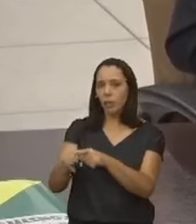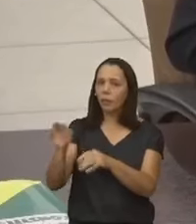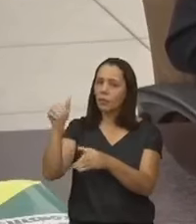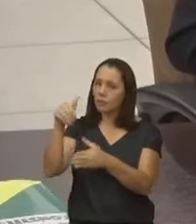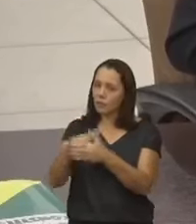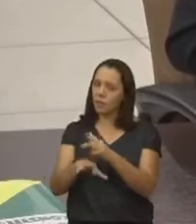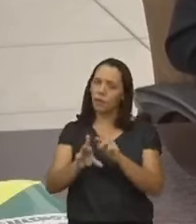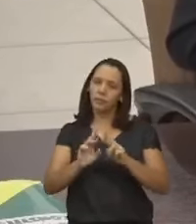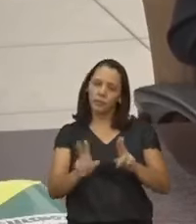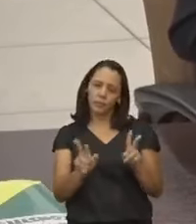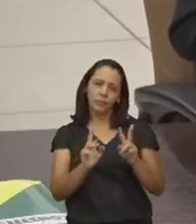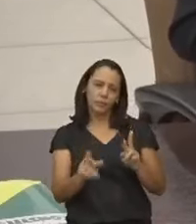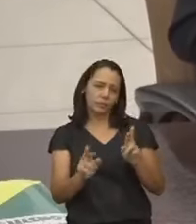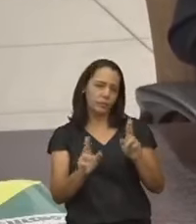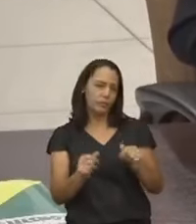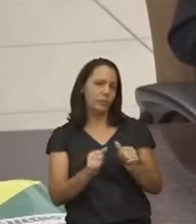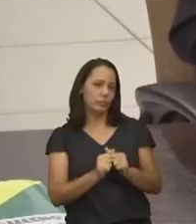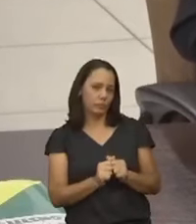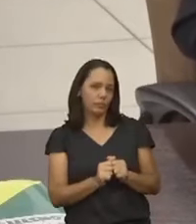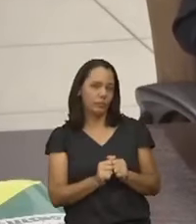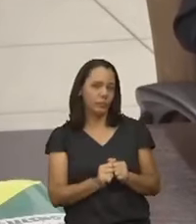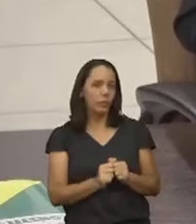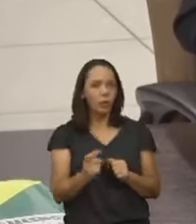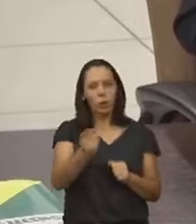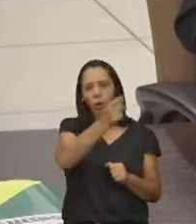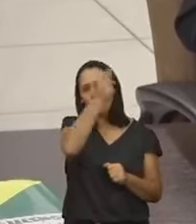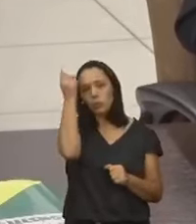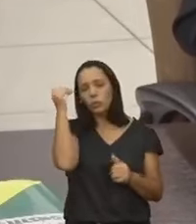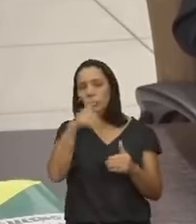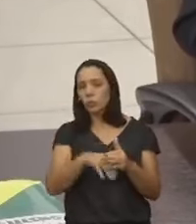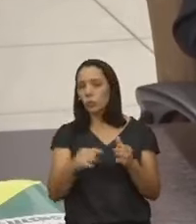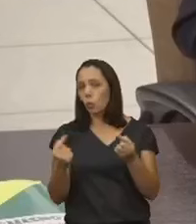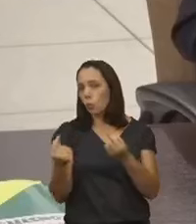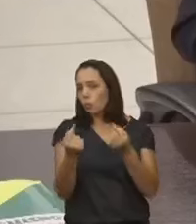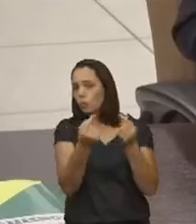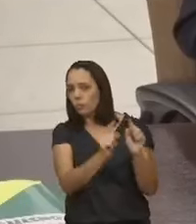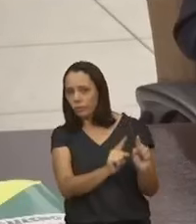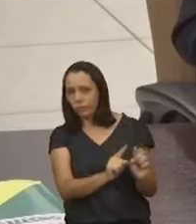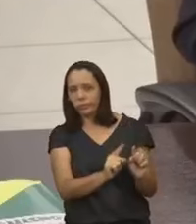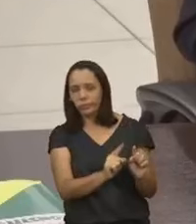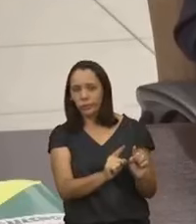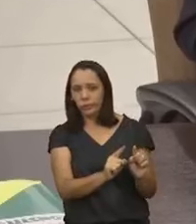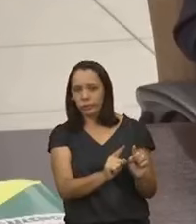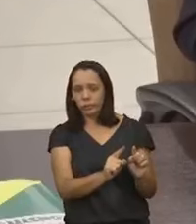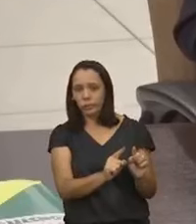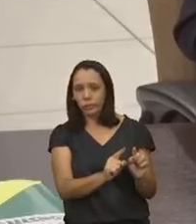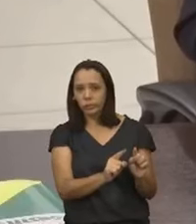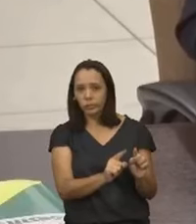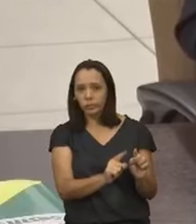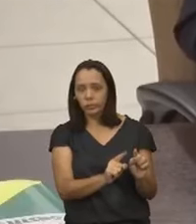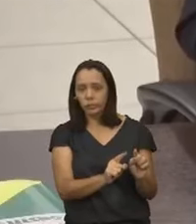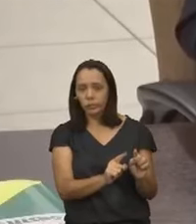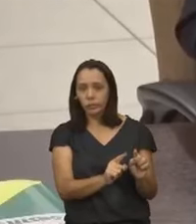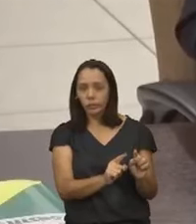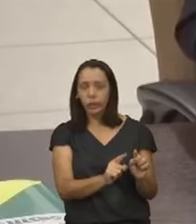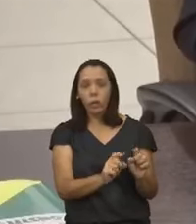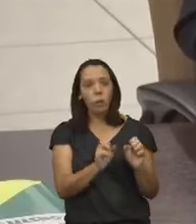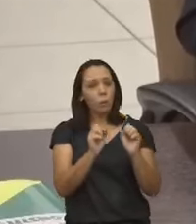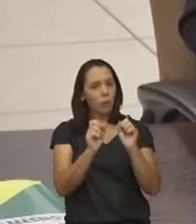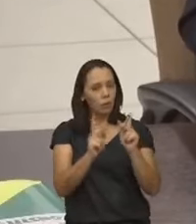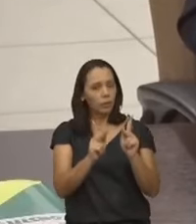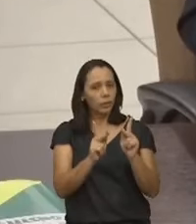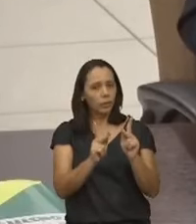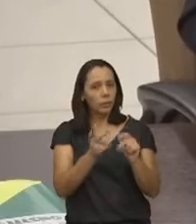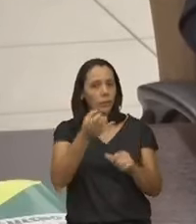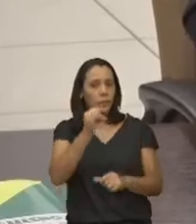diferente. Então, quem votou contrário, quem manteve a sua palavra, tem o meu respeito. Mas